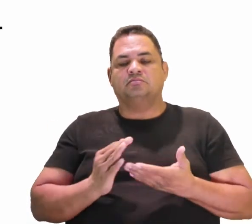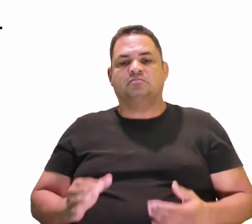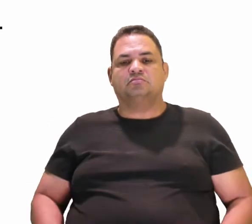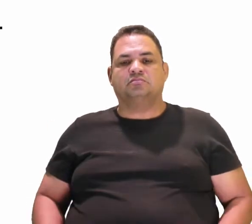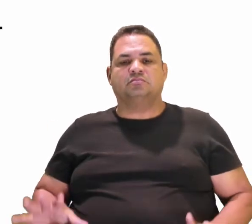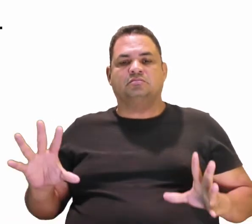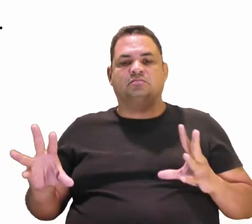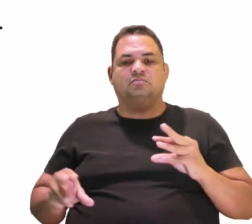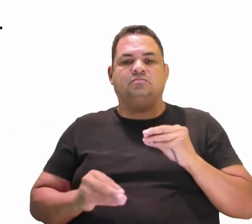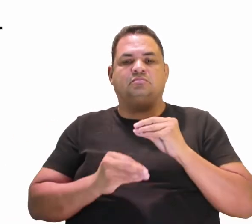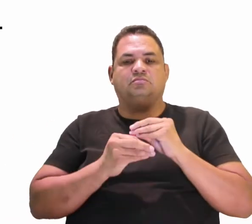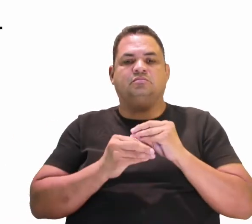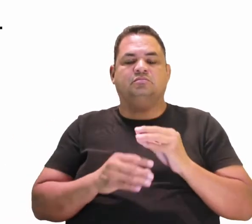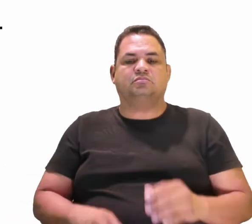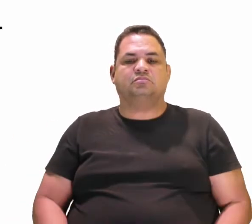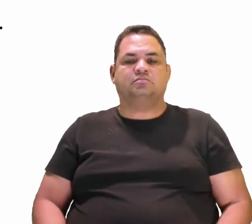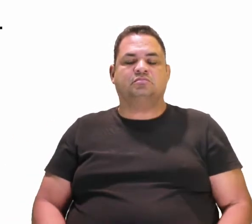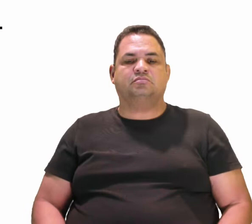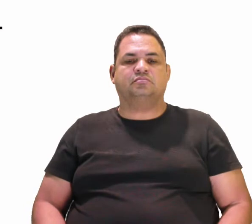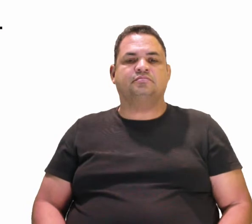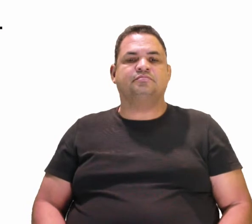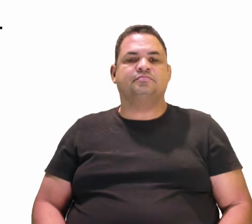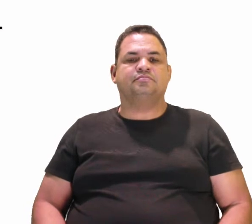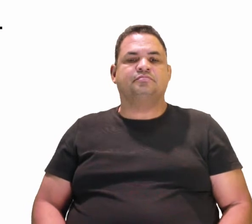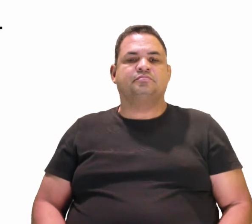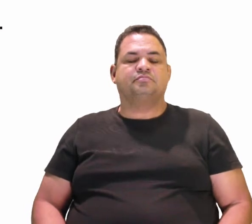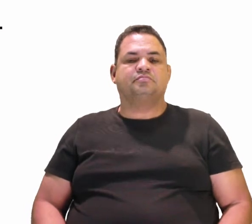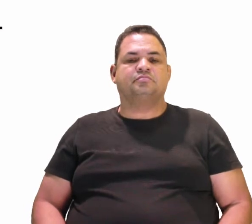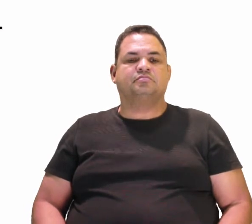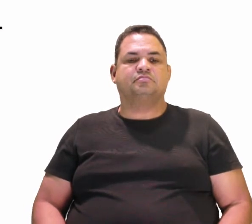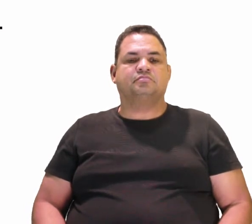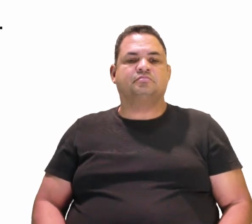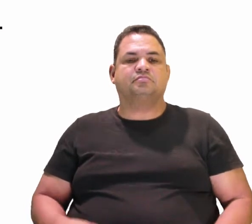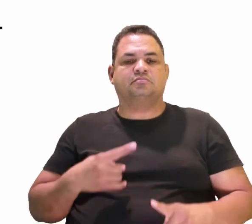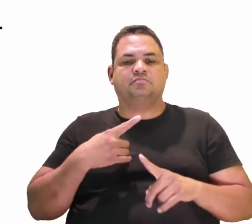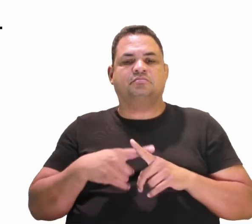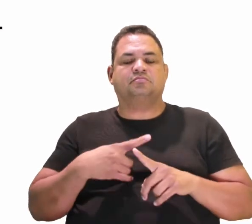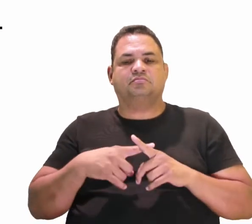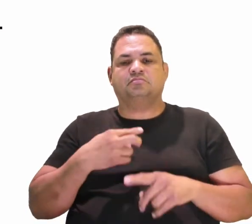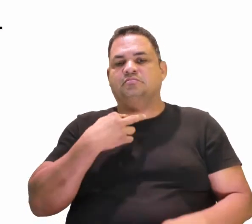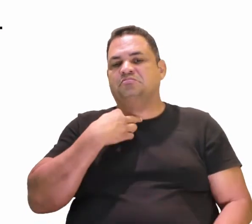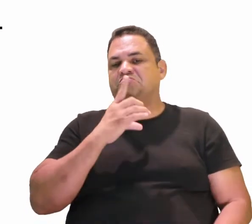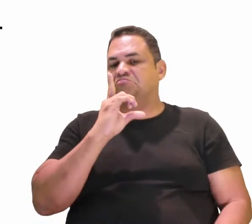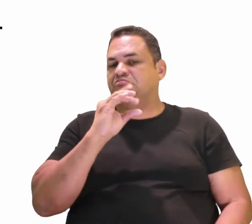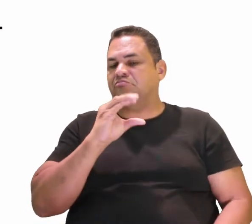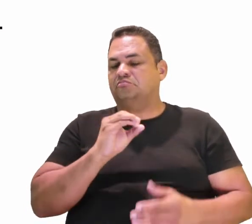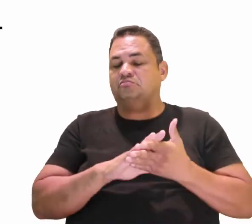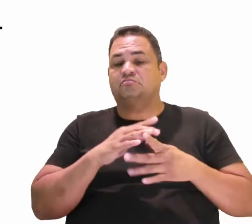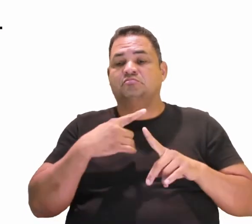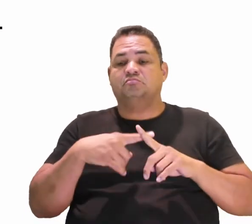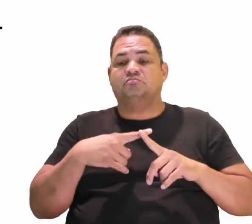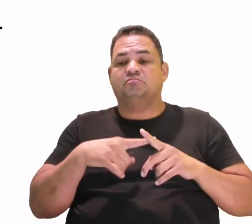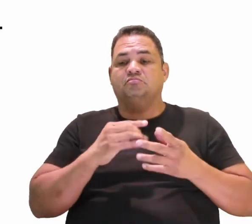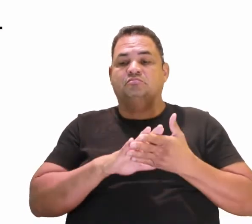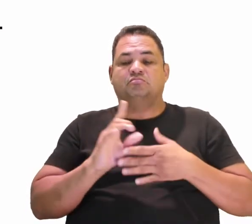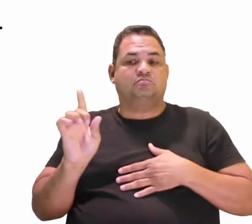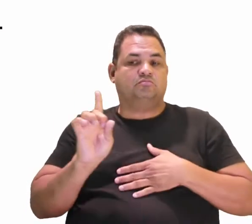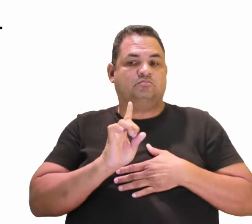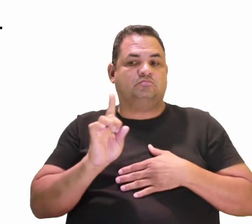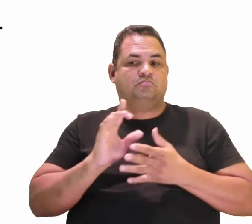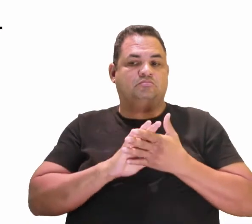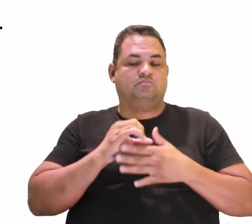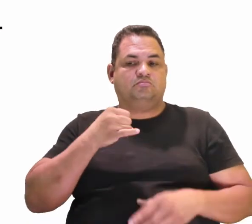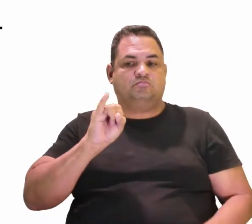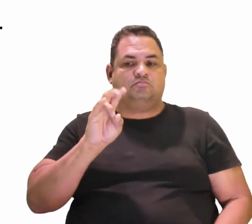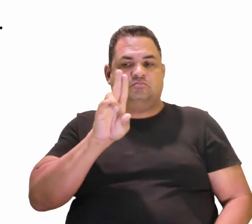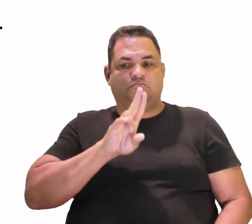contracta. Mas nunca apenas o do sozinho, porque ele não vai estar na forma negativa. Agora, se